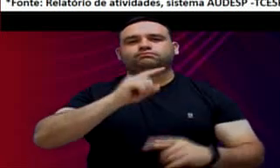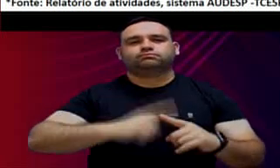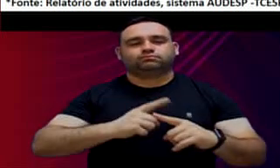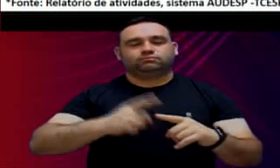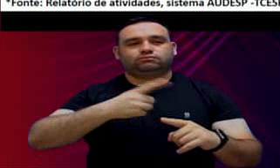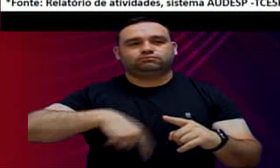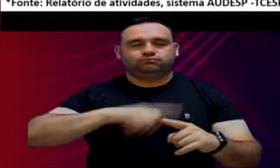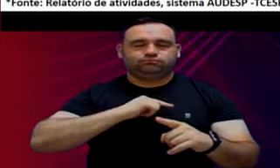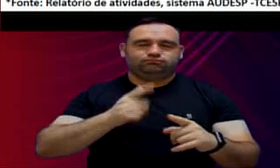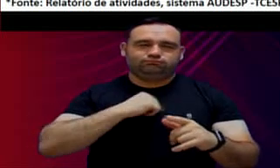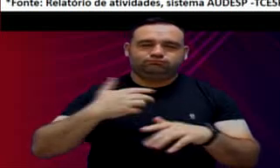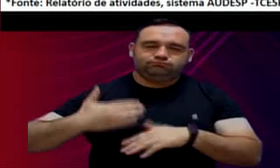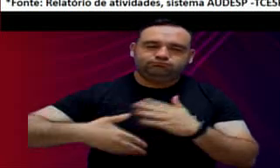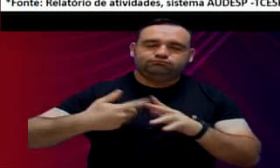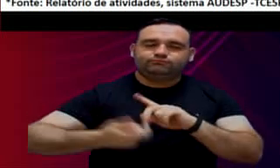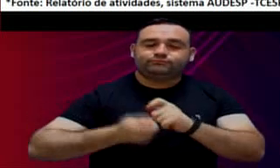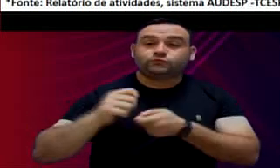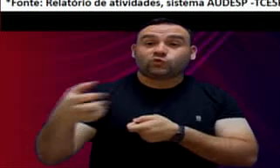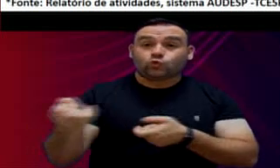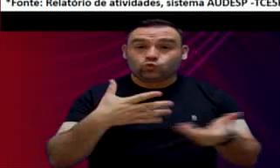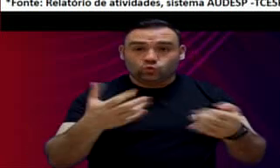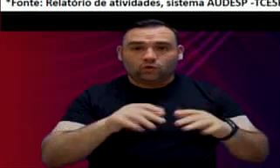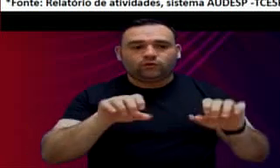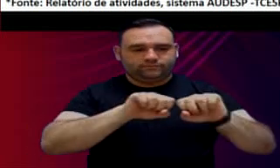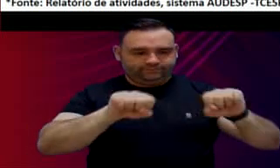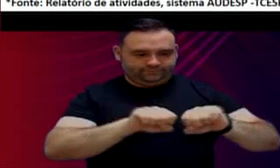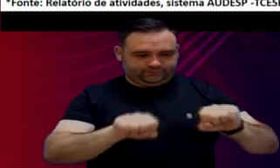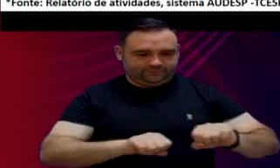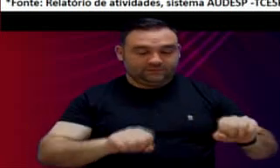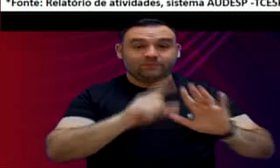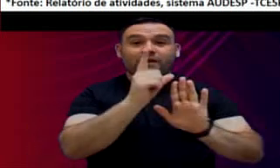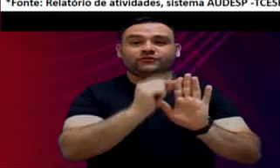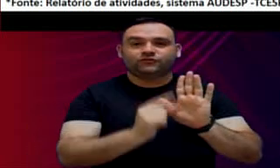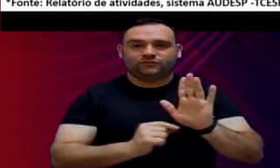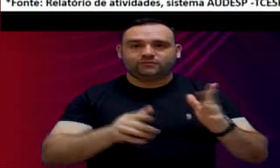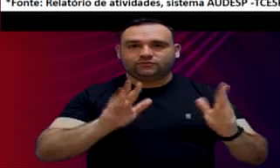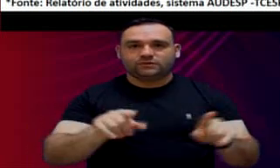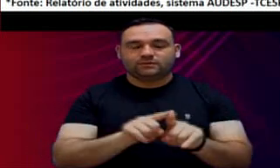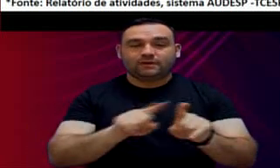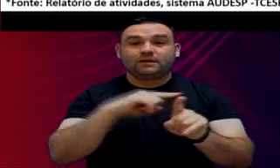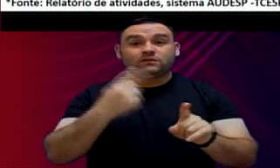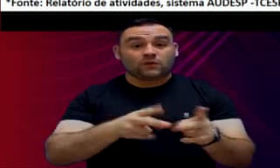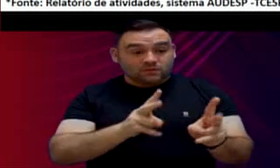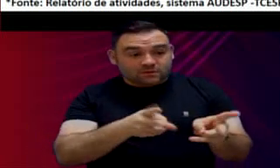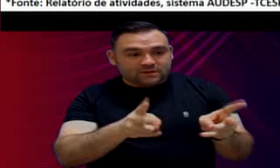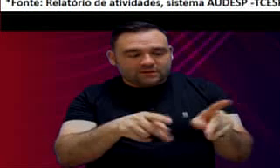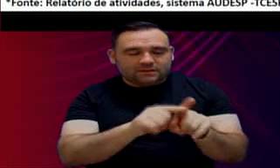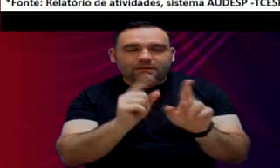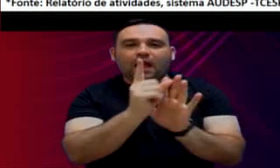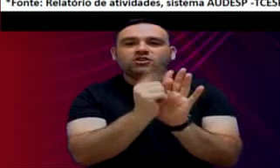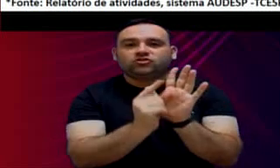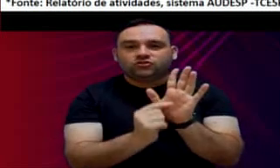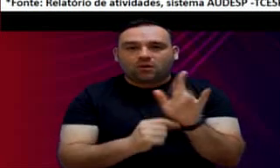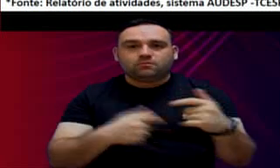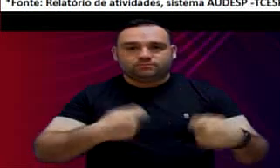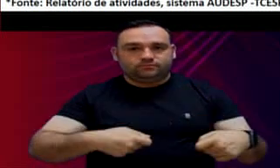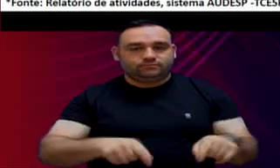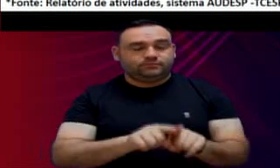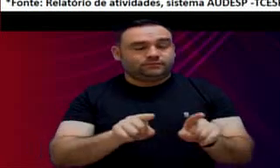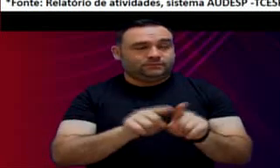pouco a gente estar trazendo tudo que é novo já tá no sistema digital então a gente precisa manter a digitalização